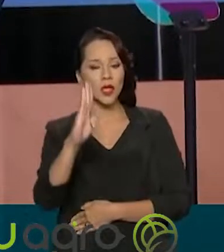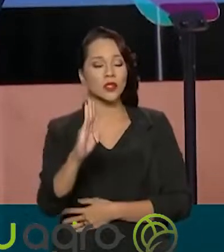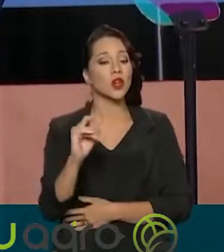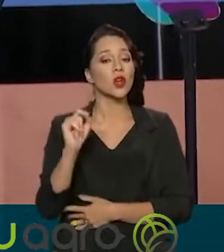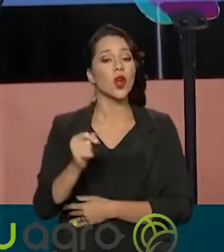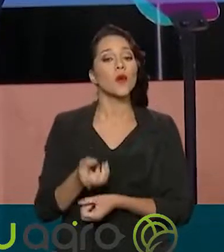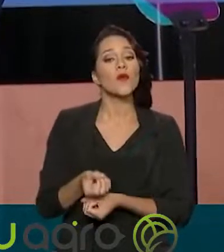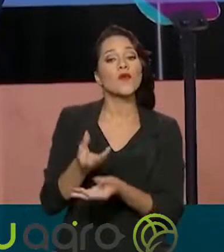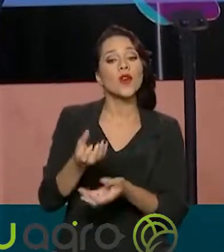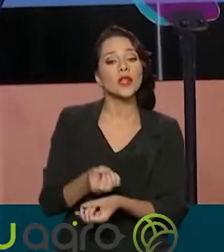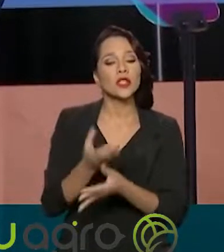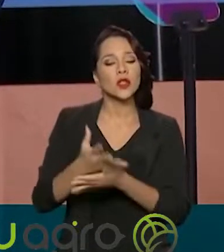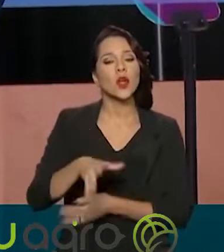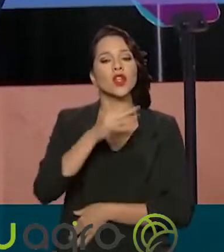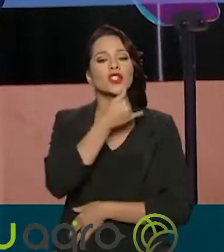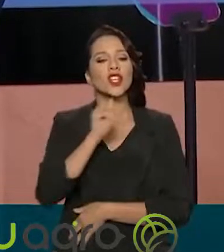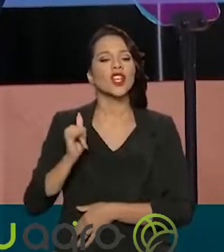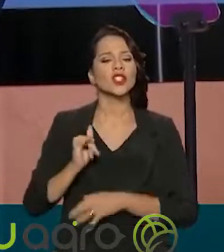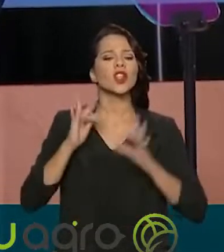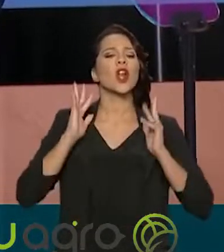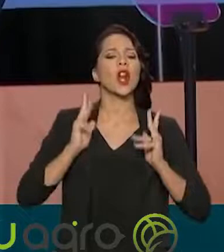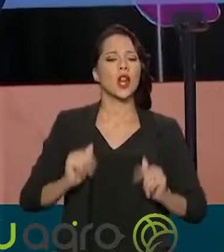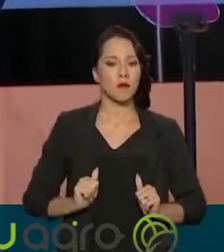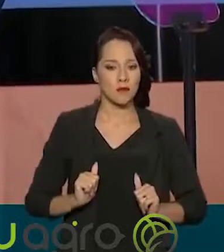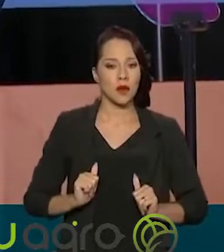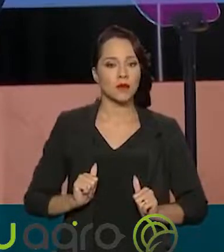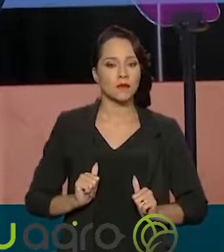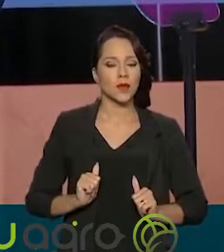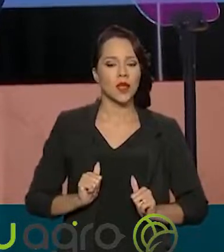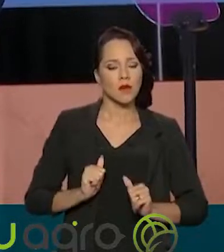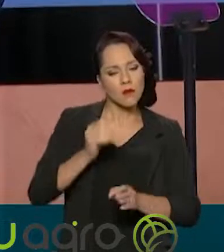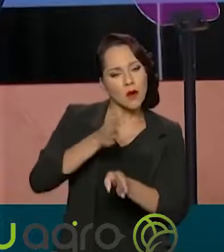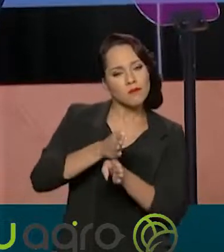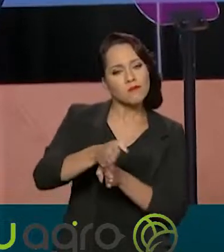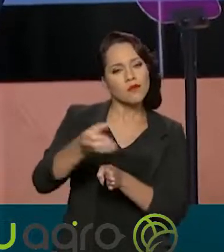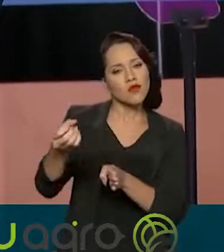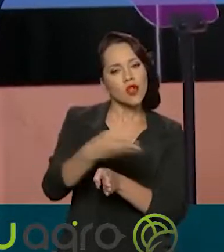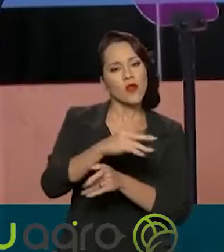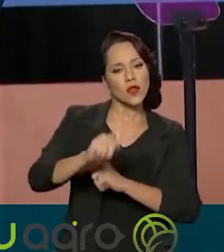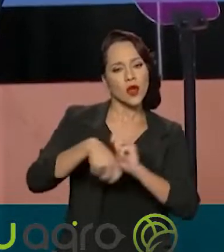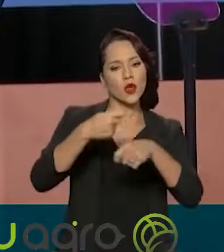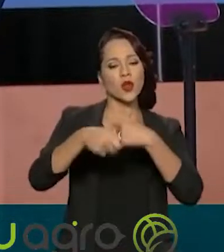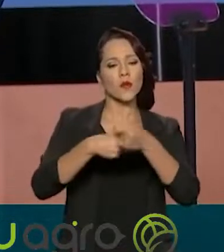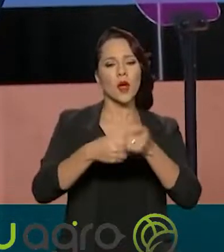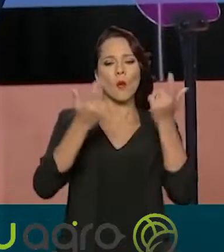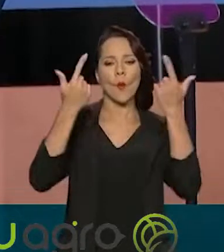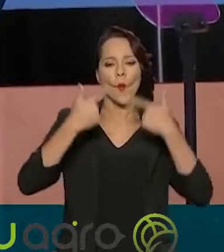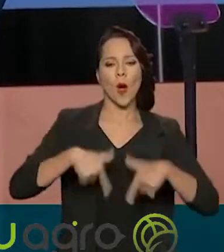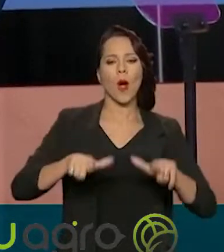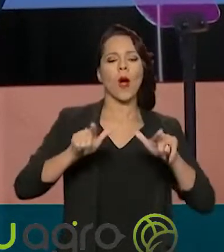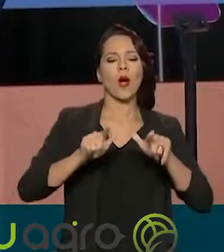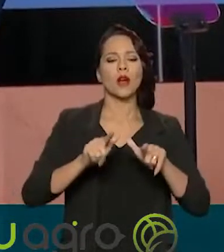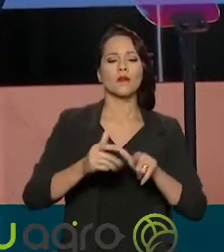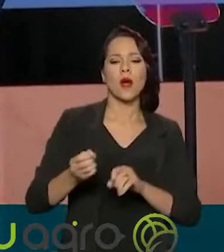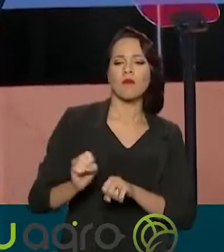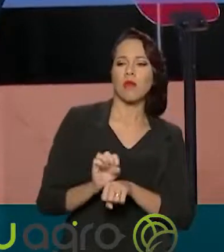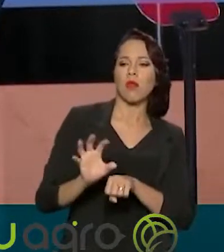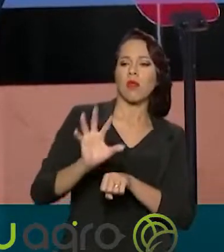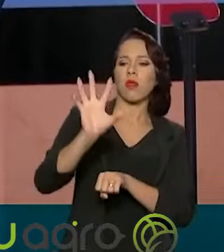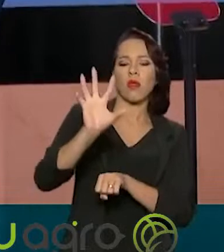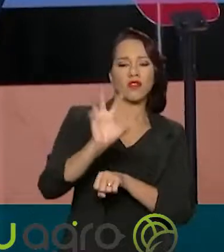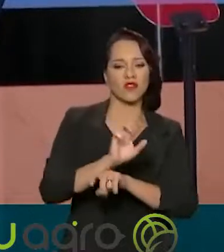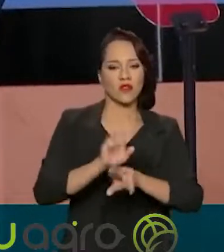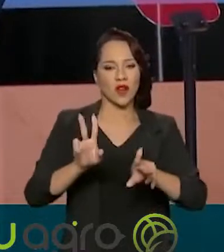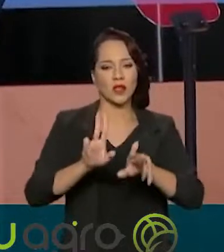como fornecedor de energia totalmente limpa, rumo a uma nova economia neutra em emissões.